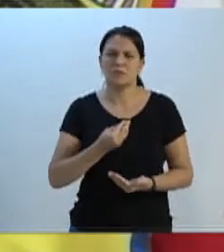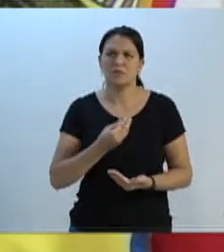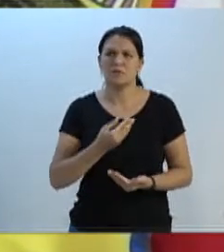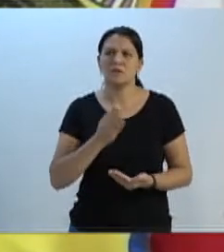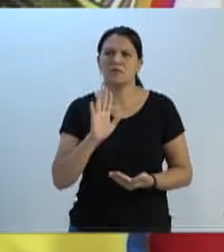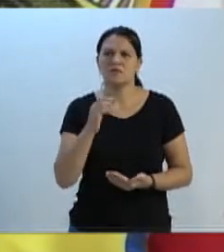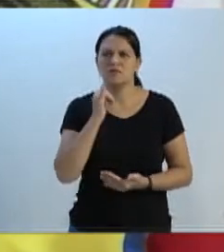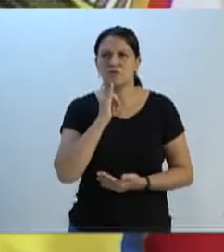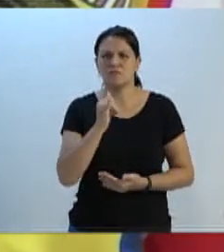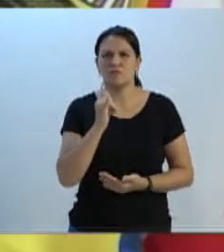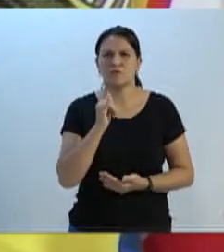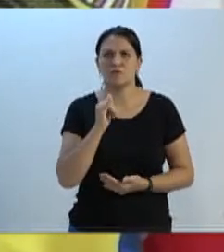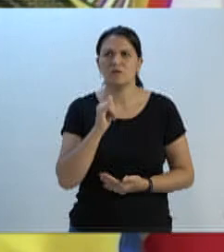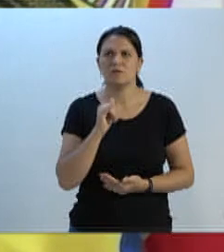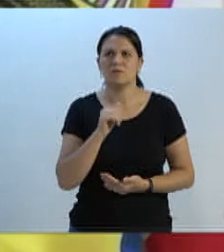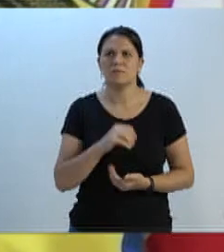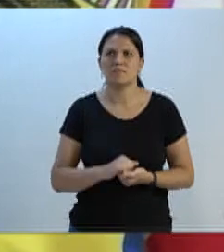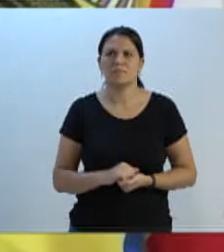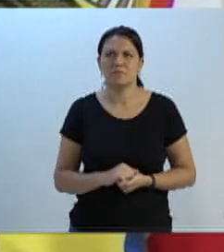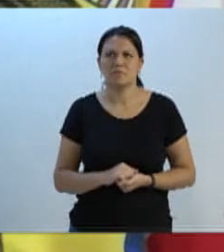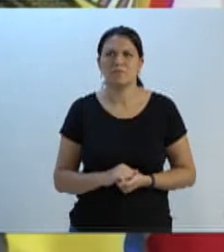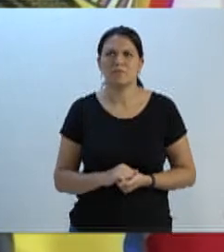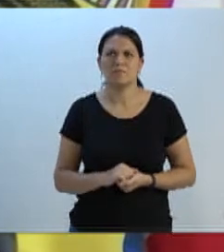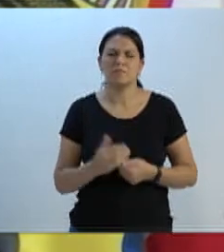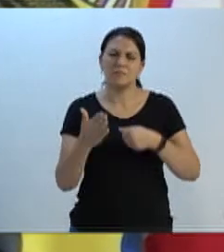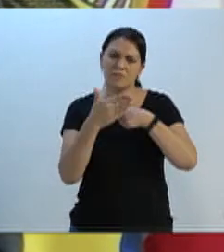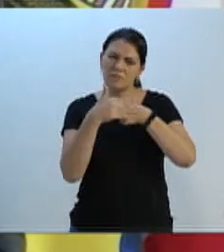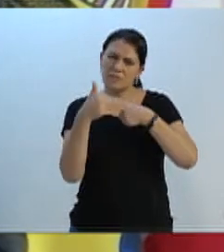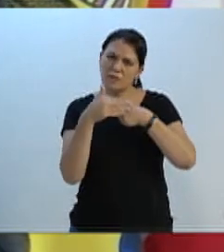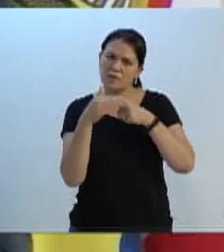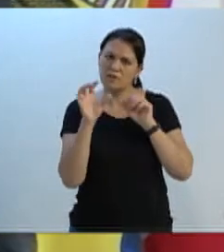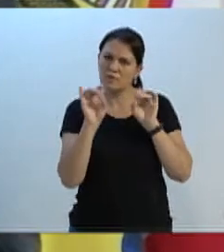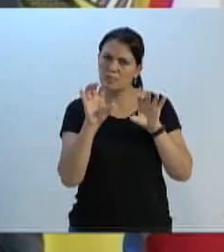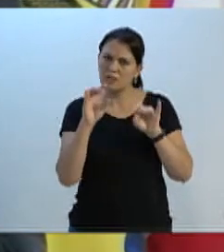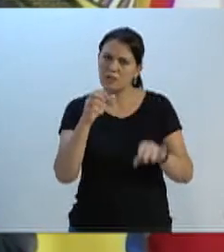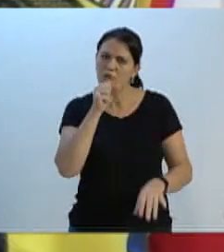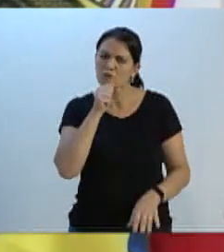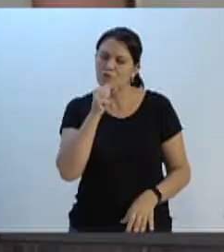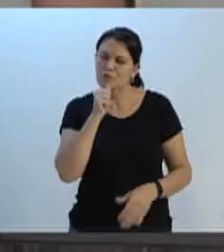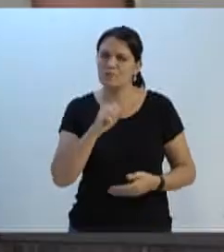disse, vou repetir. É um carinho todo especial para com o idoso. Muito obrigado. Obrigado.